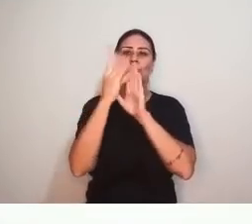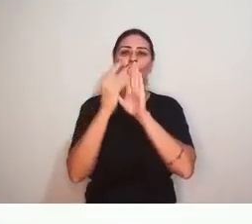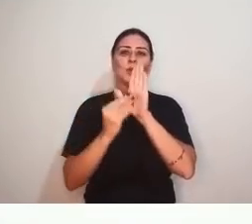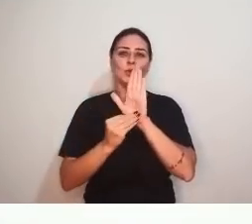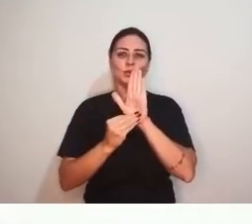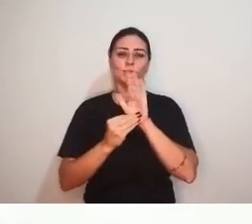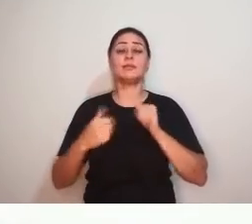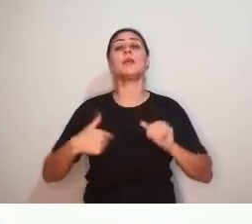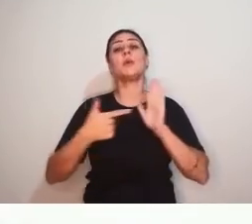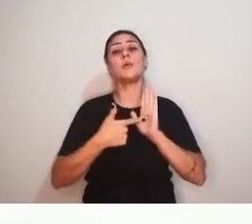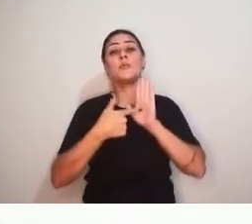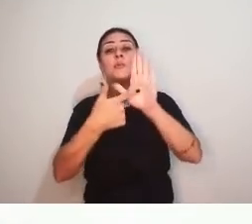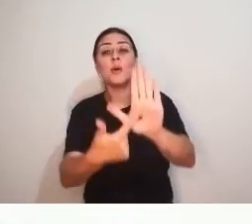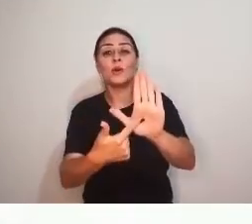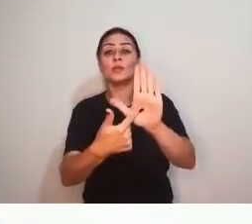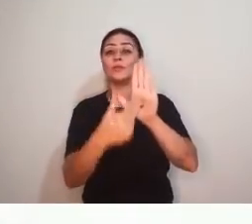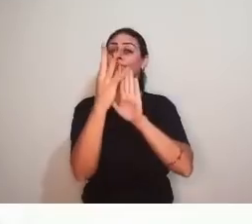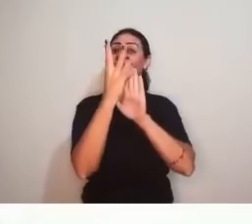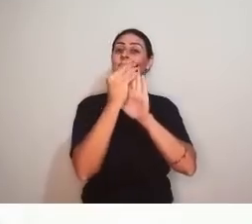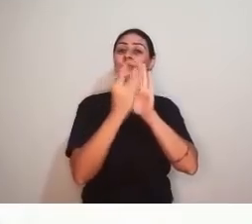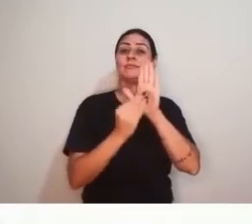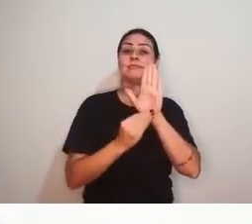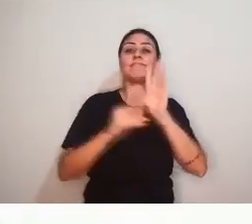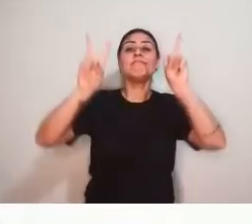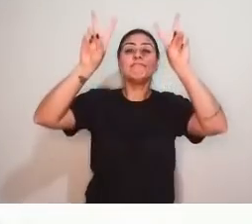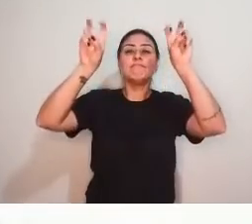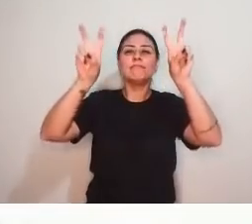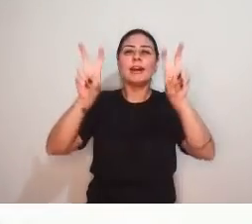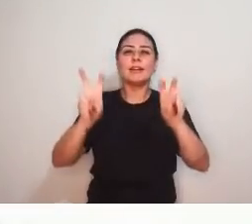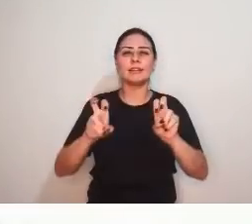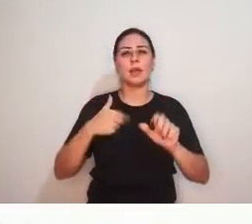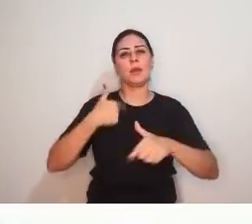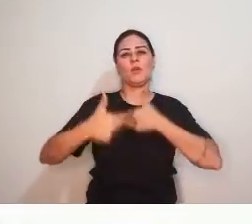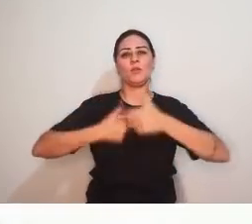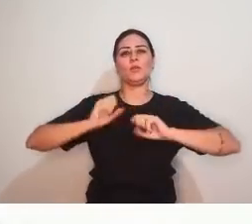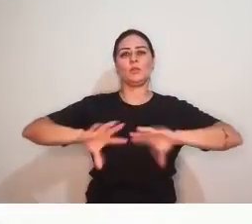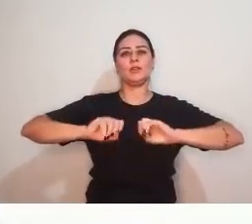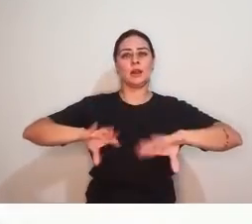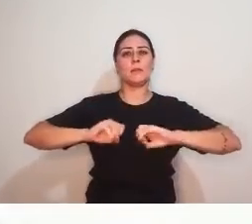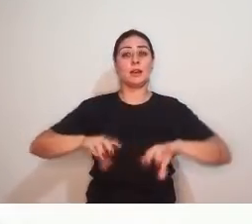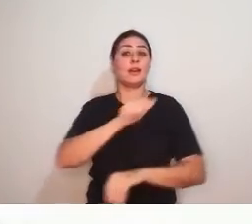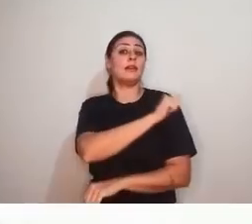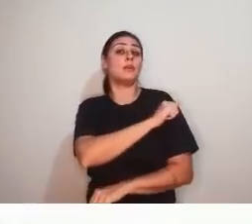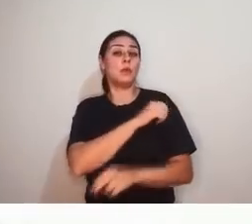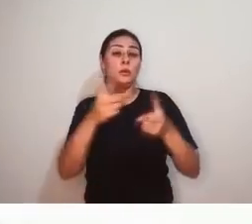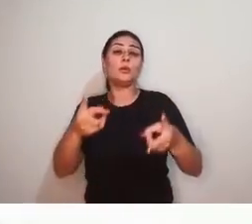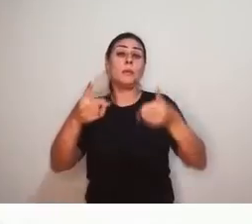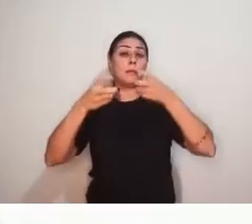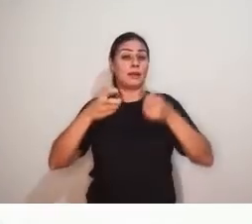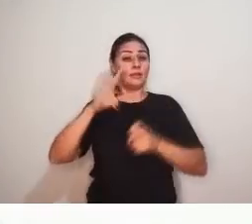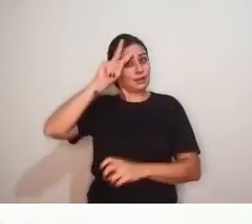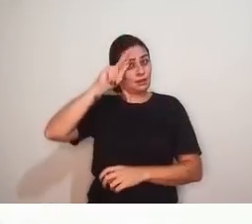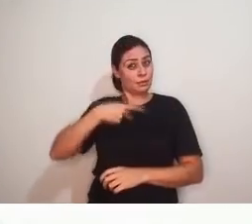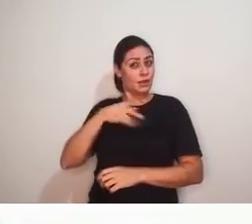Prática social do conteúdo. É quando eu vou apresentar para o meu estudante, né, os conteúdos que eu vou trabalhar com ele e fazer